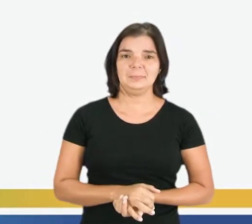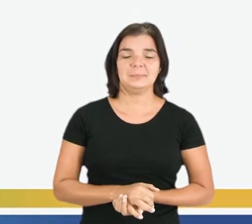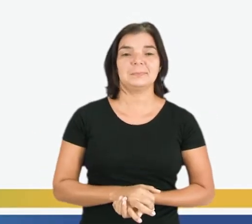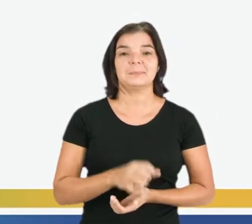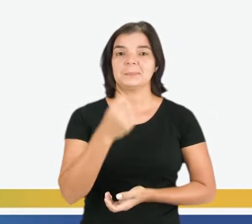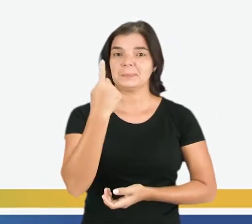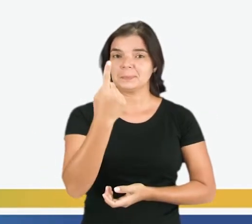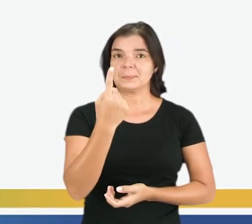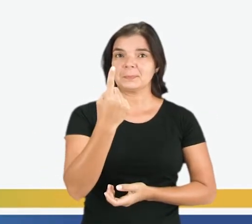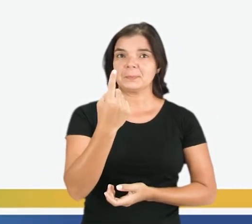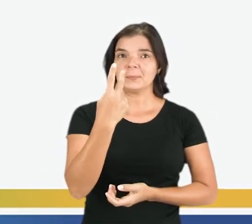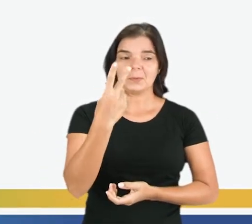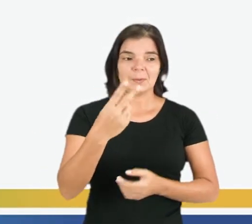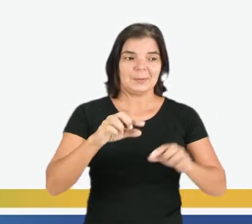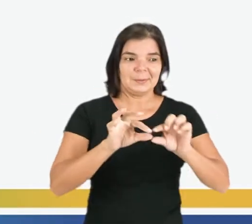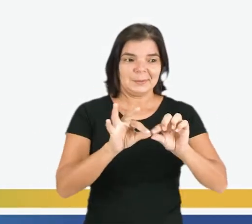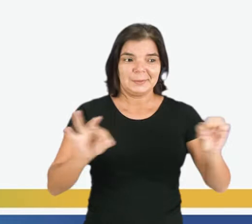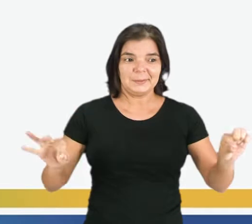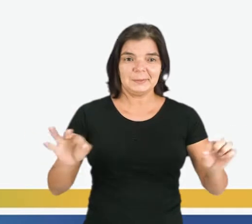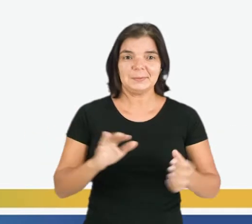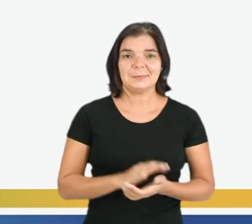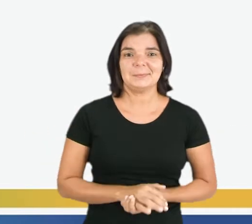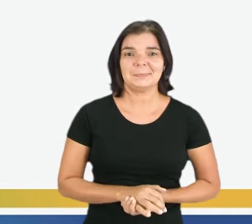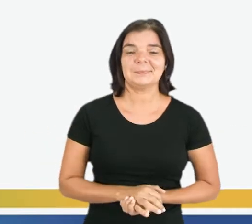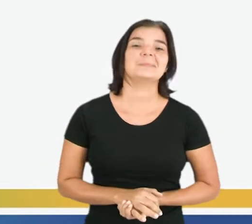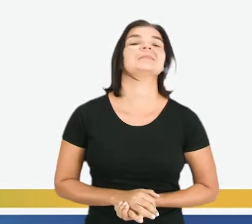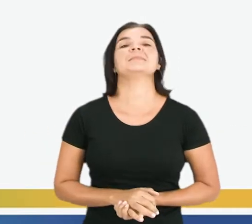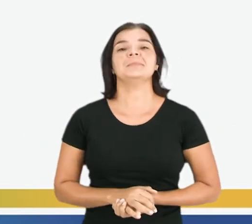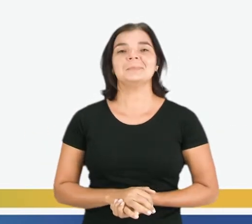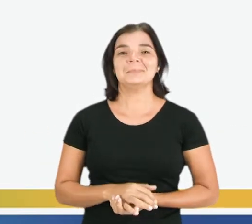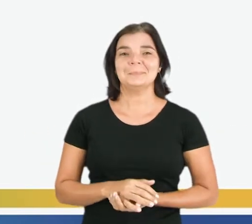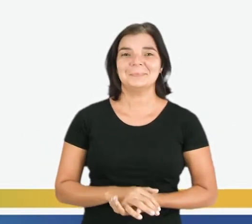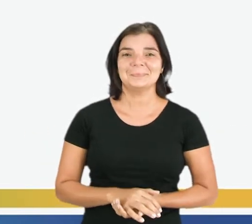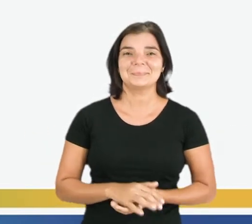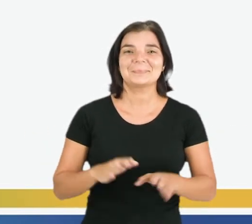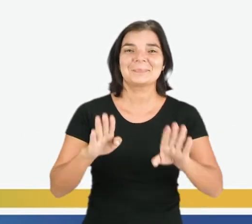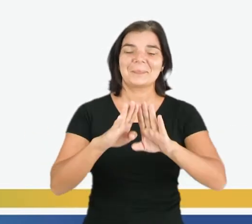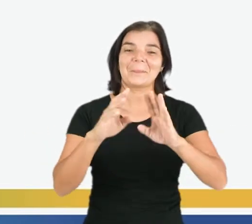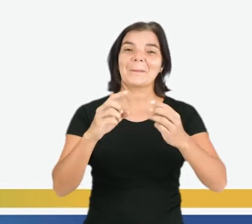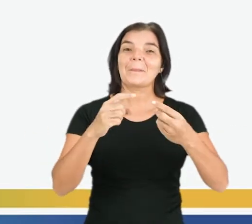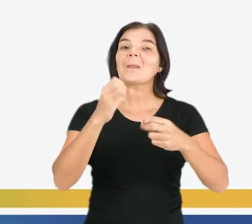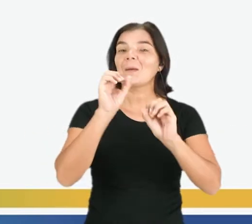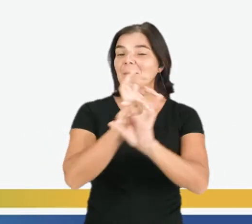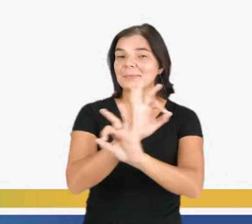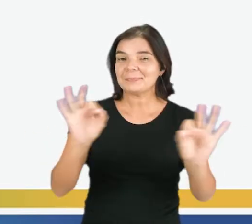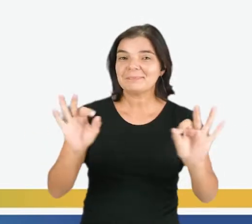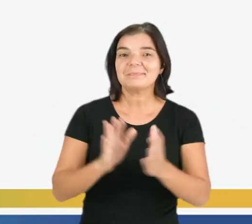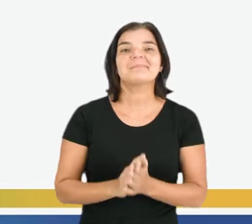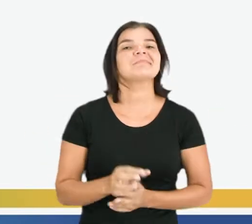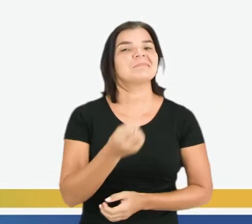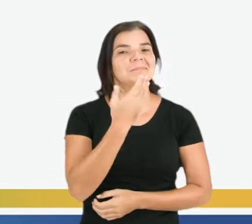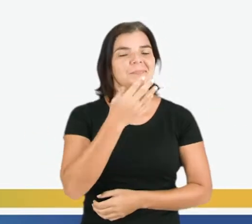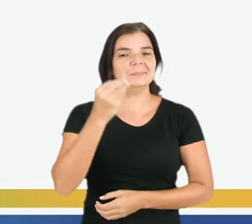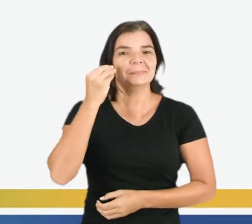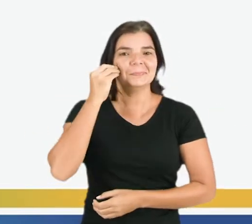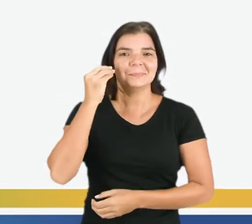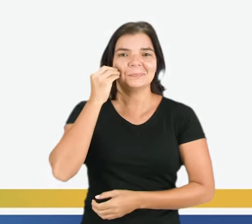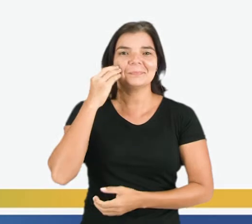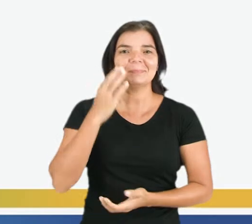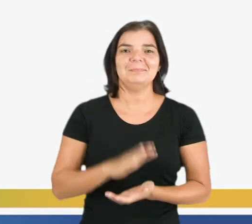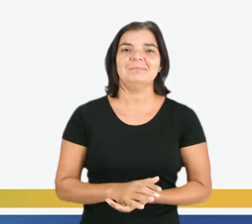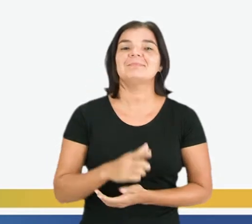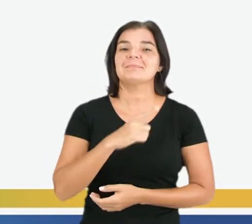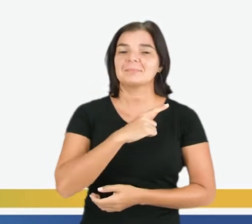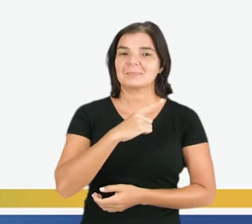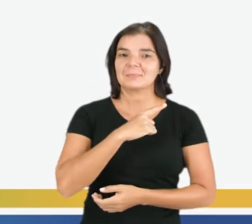1, 2, 3. Essa tábua mede 3 saltos. Sei, ótimo. Foi uma boa tentativa, Squeezy. Mas tem